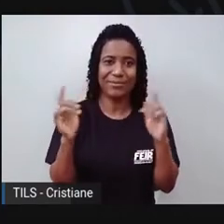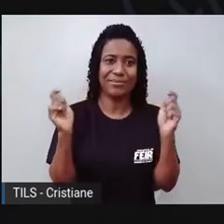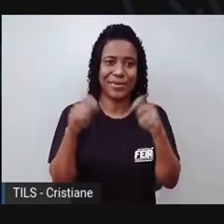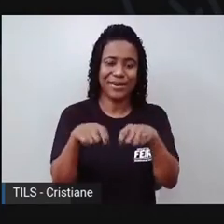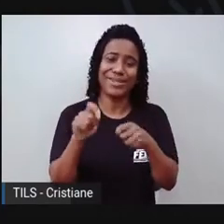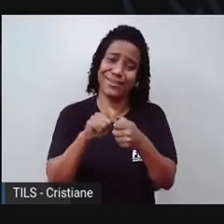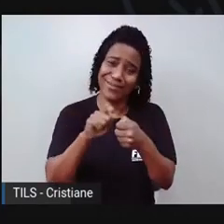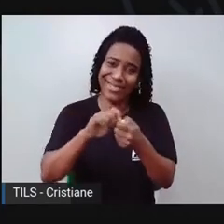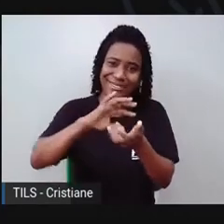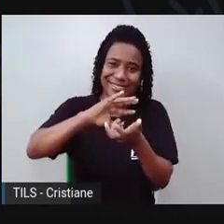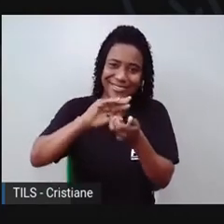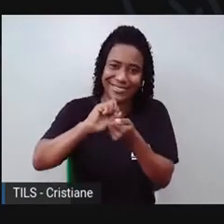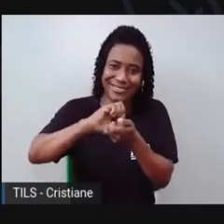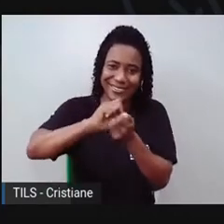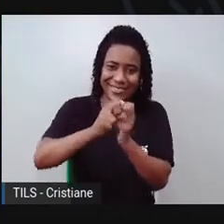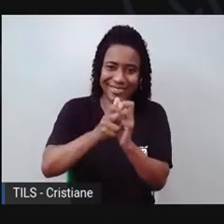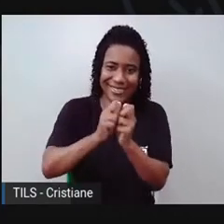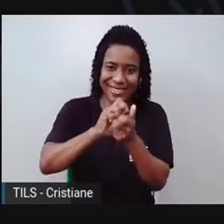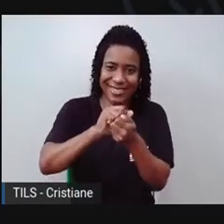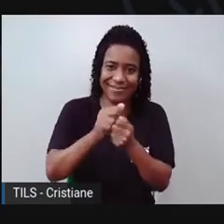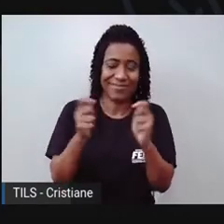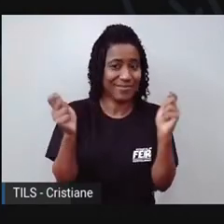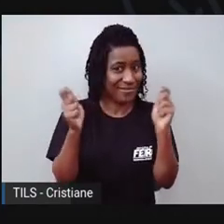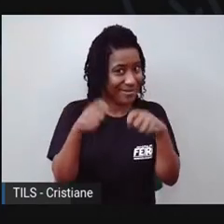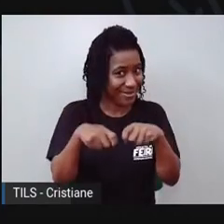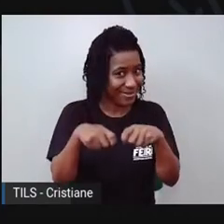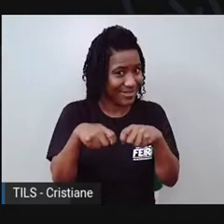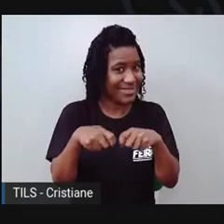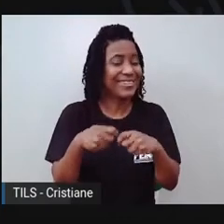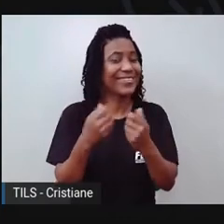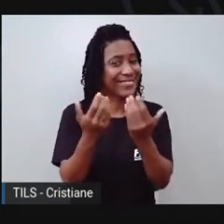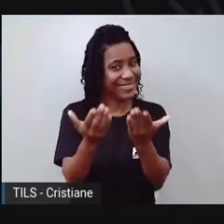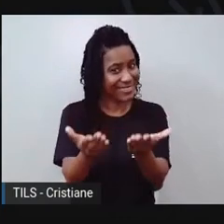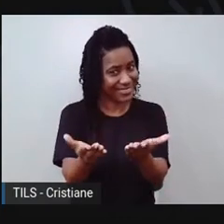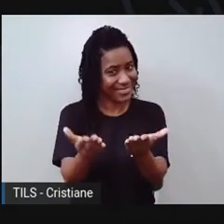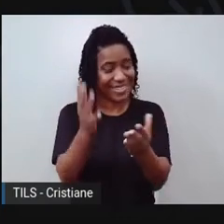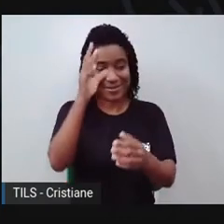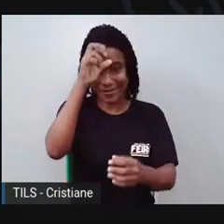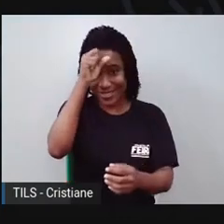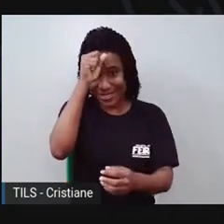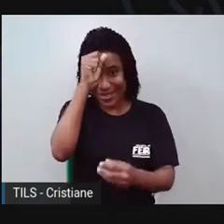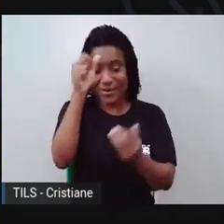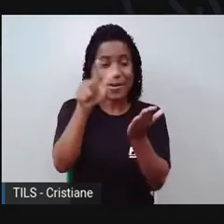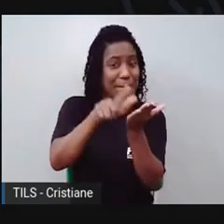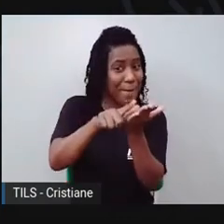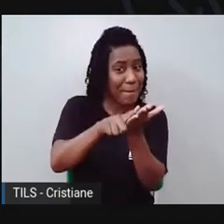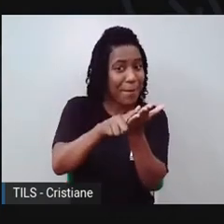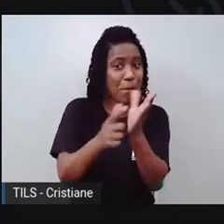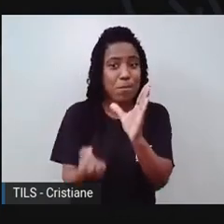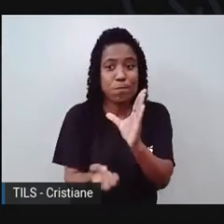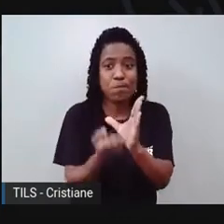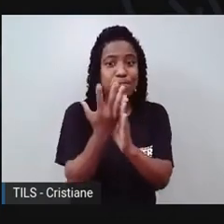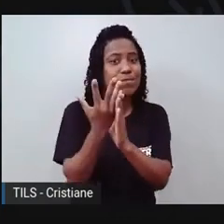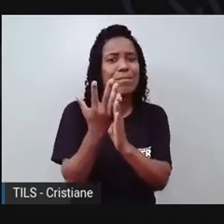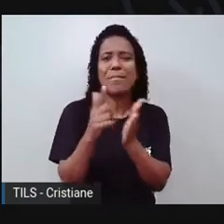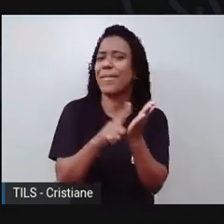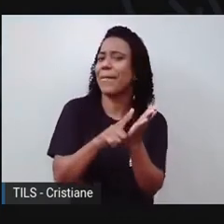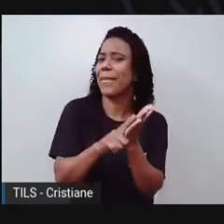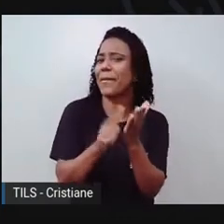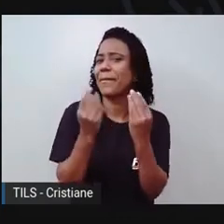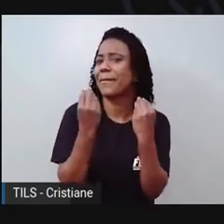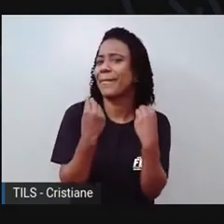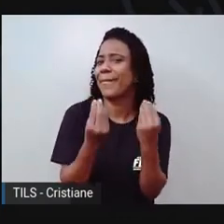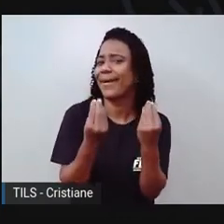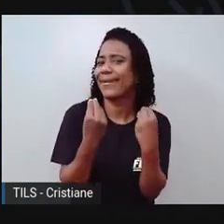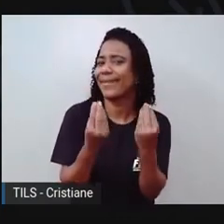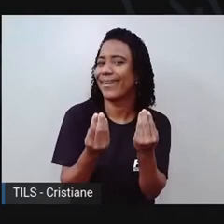massinha. Então vamos lá? Já que vocês já estão sabendo a origem do papel, para que serve o papel, a gente vai